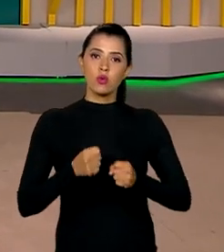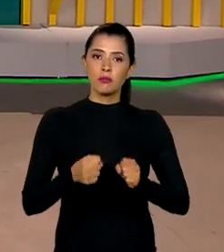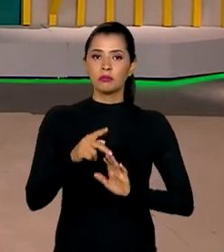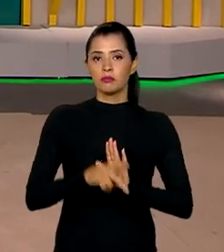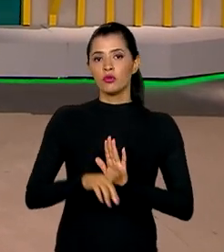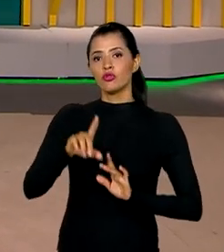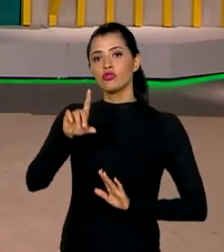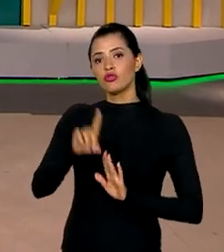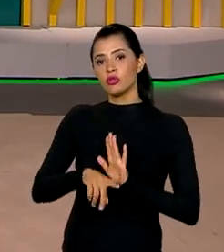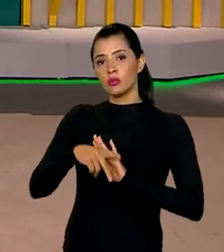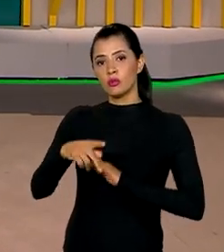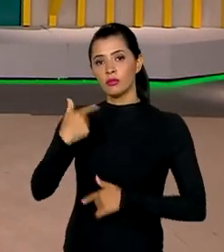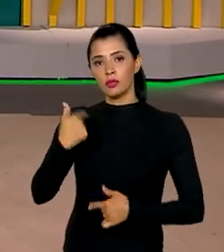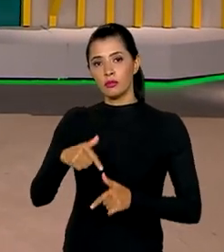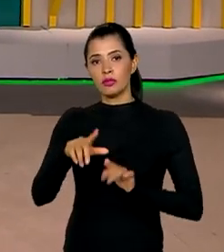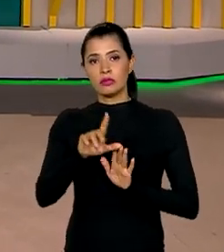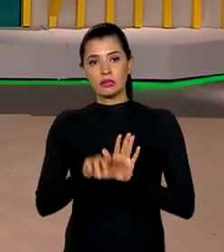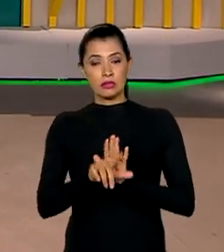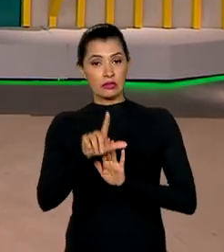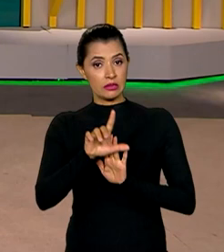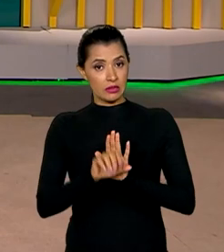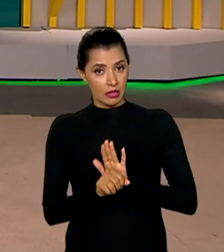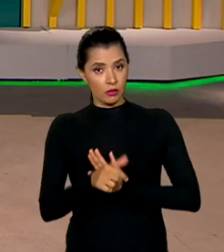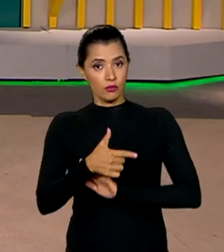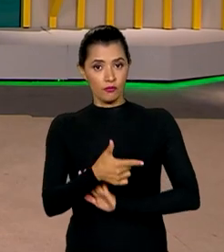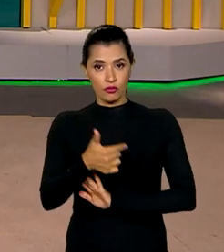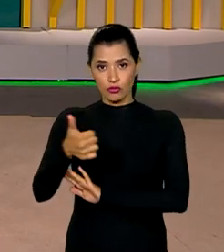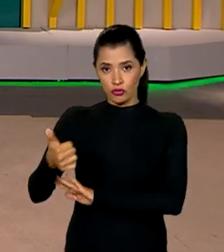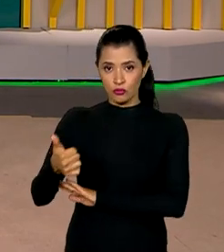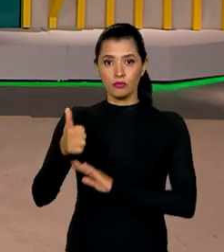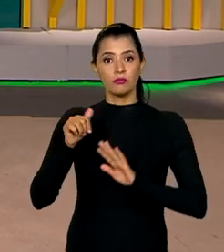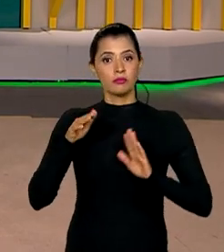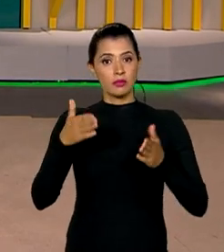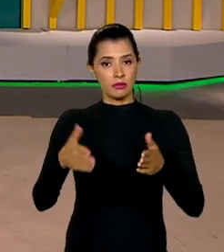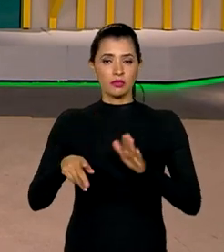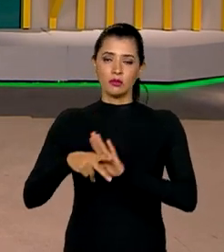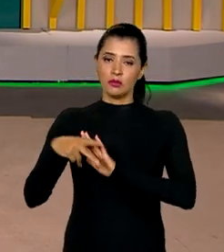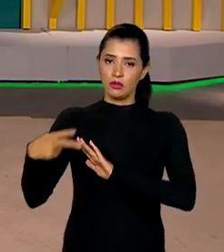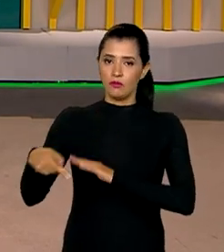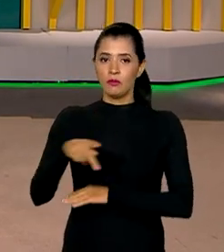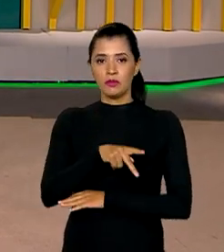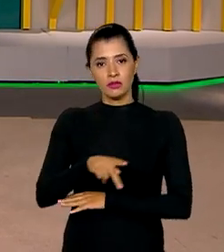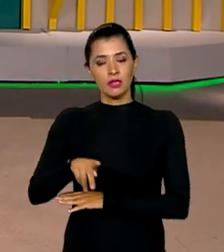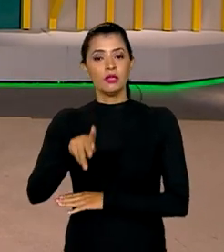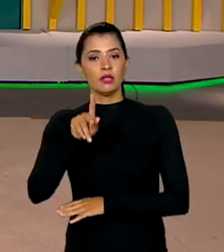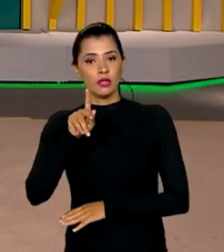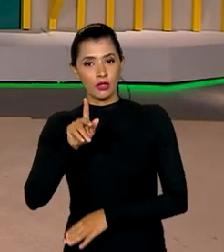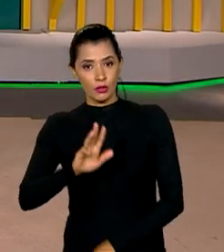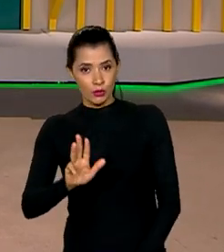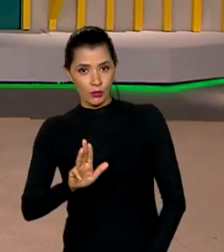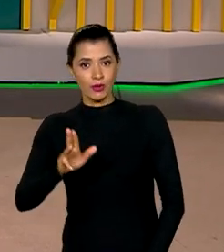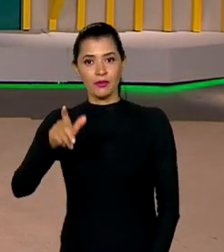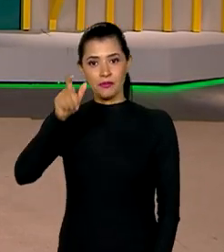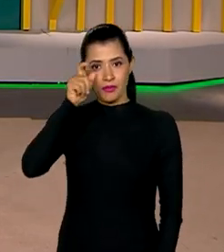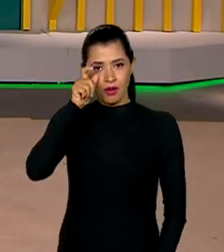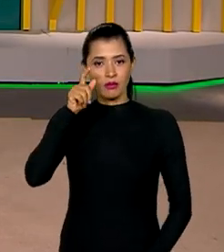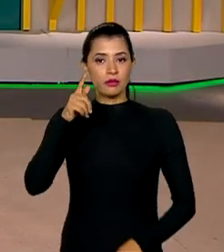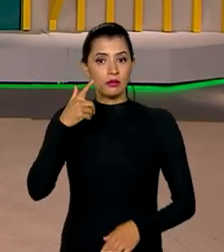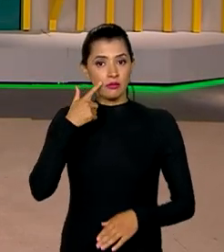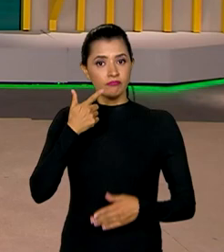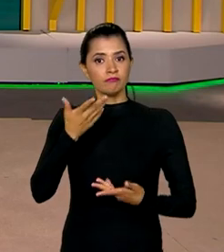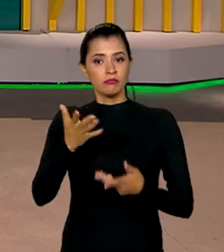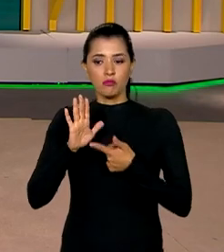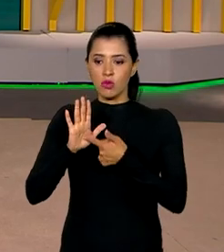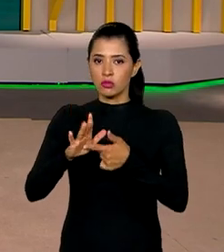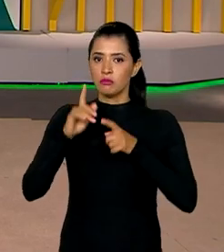Direitos Trabalhistas no Século XXI. O evento teve a participação dos presidentes Lula e Biden e reforça a preocupação